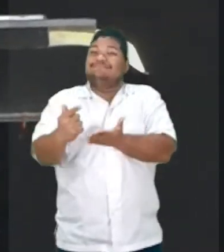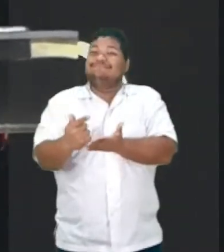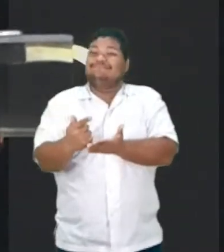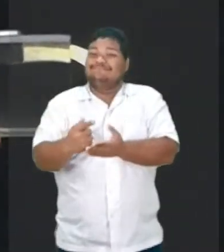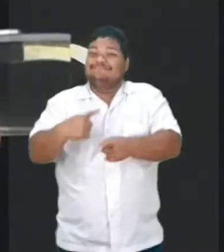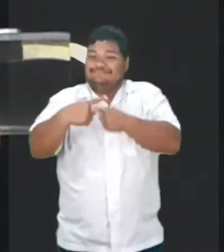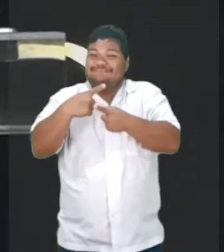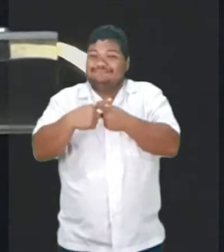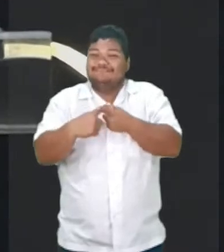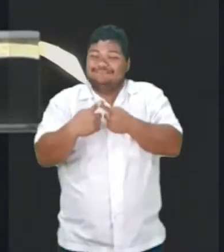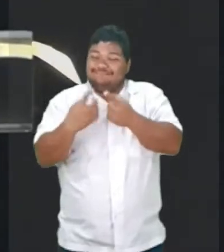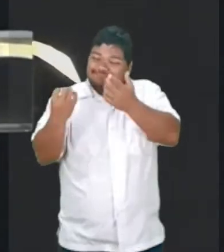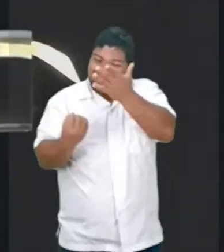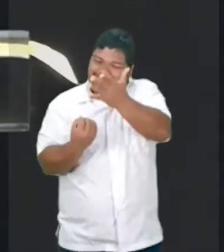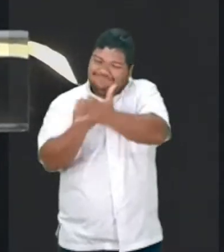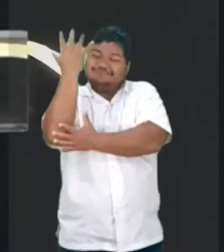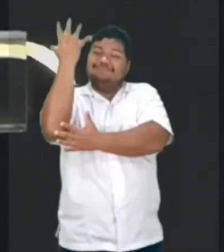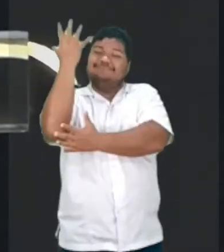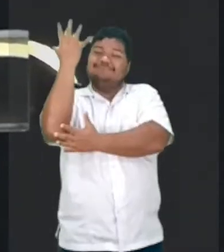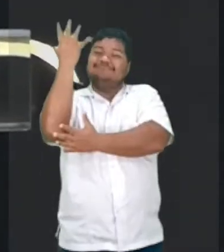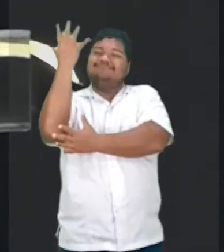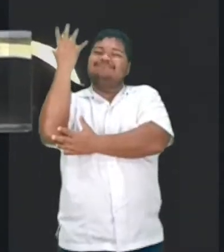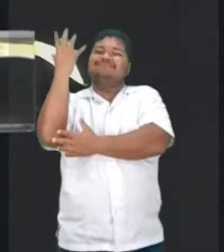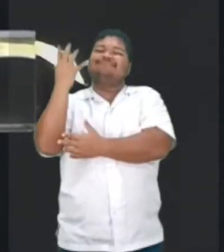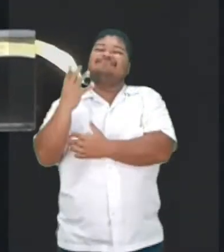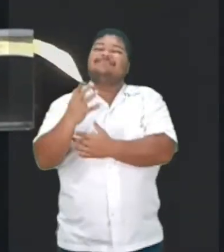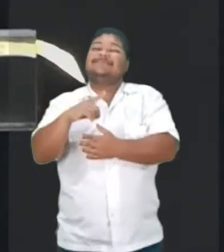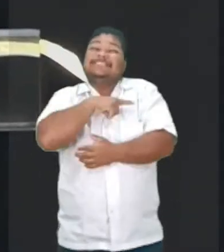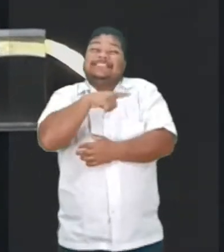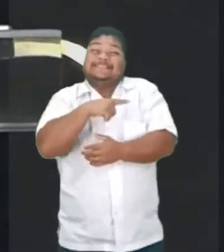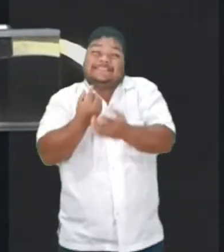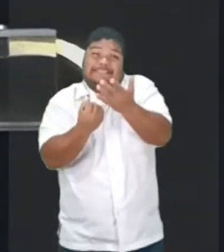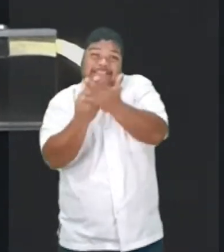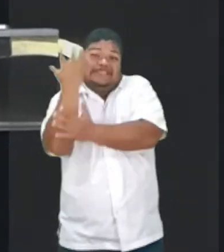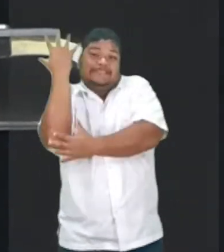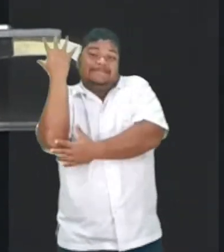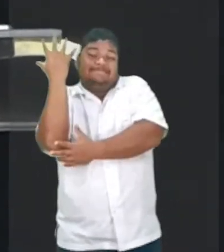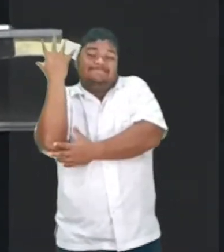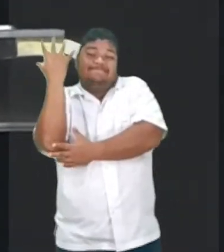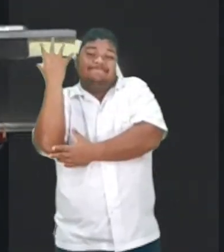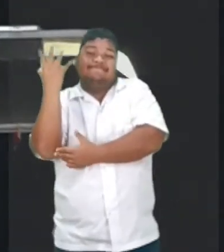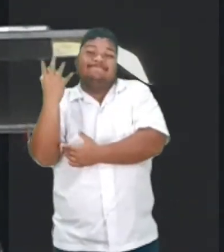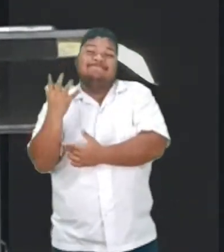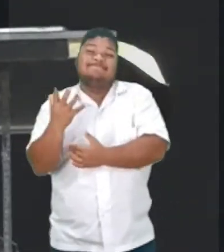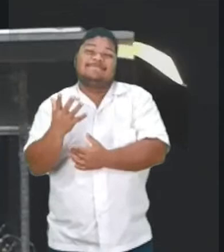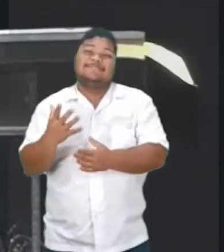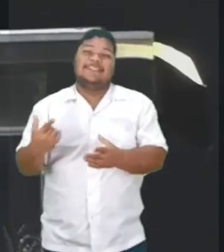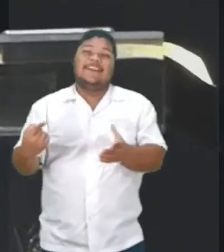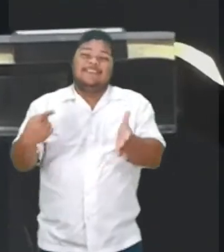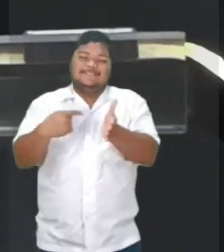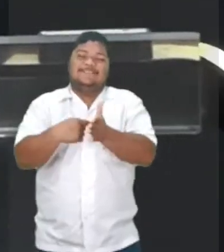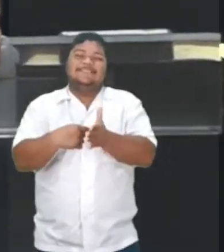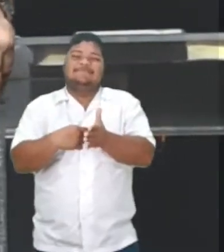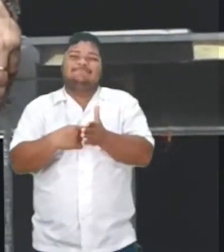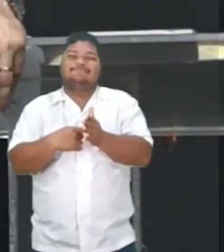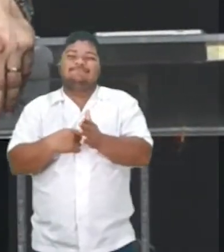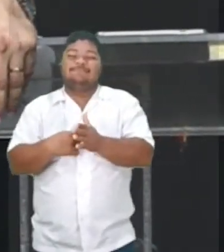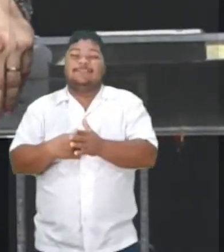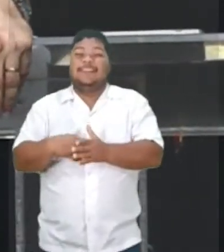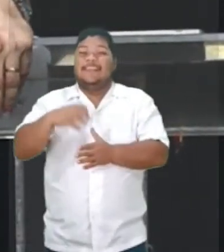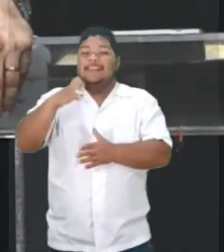teve um Criador. E se teve um Criador, a teoria da evolução vai por água abaixo.